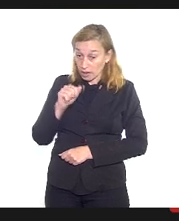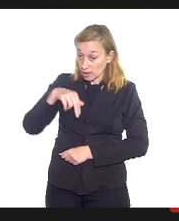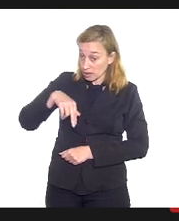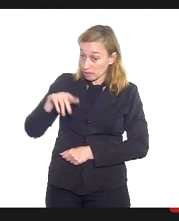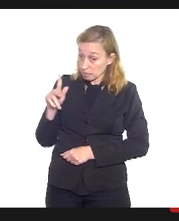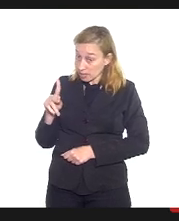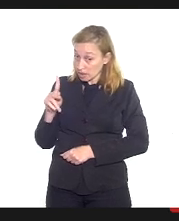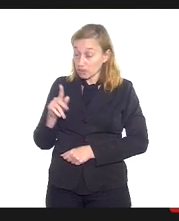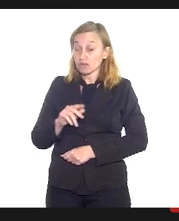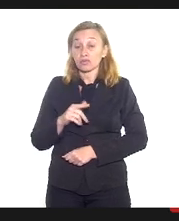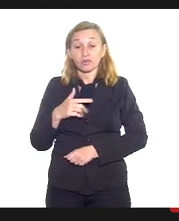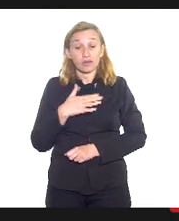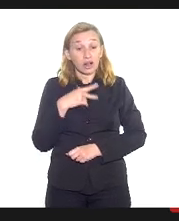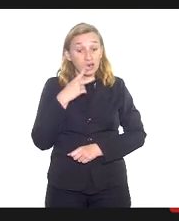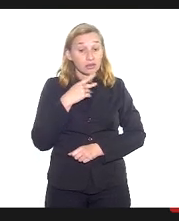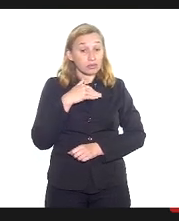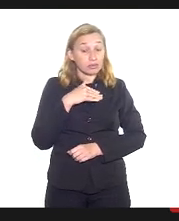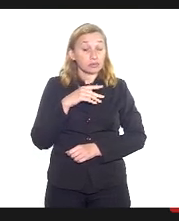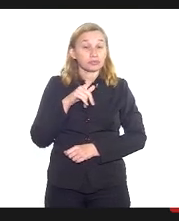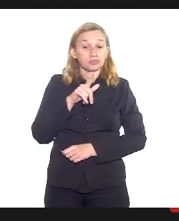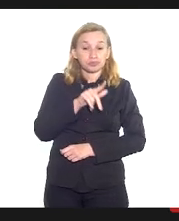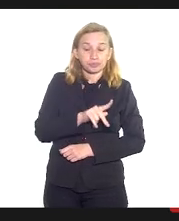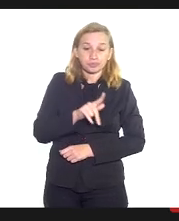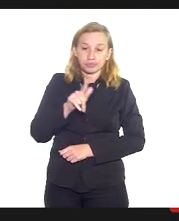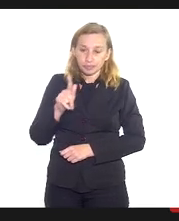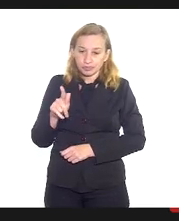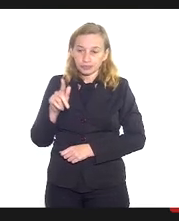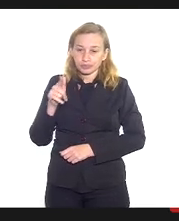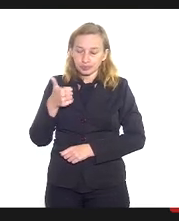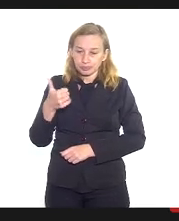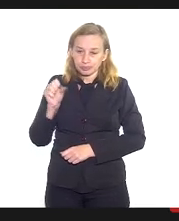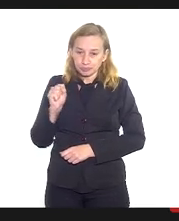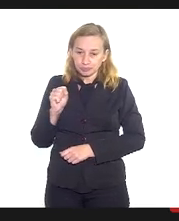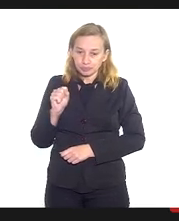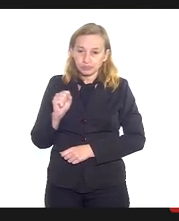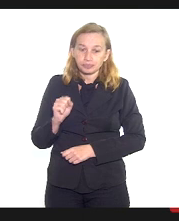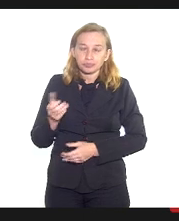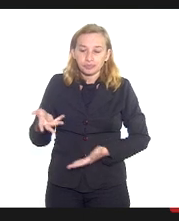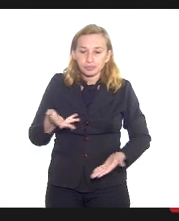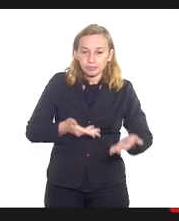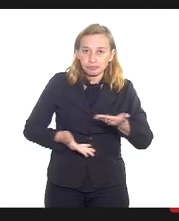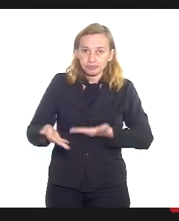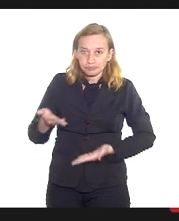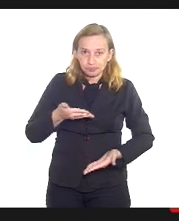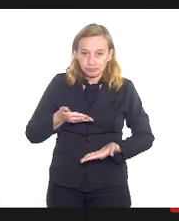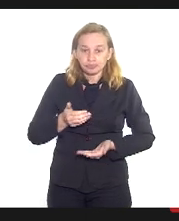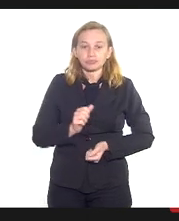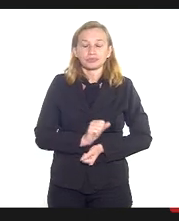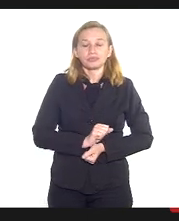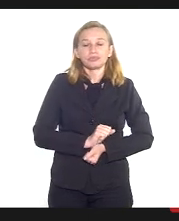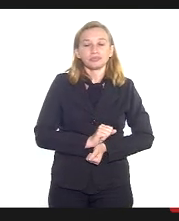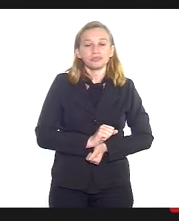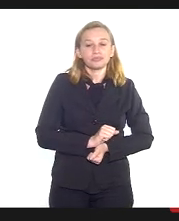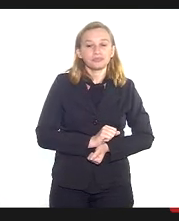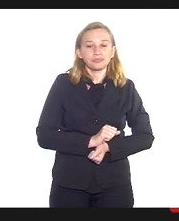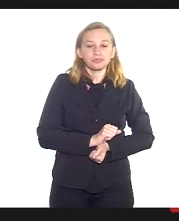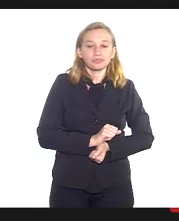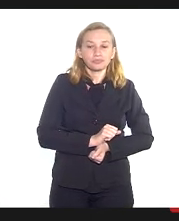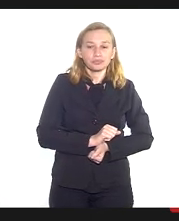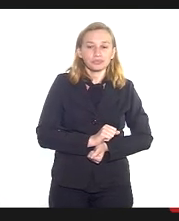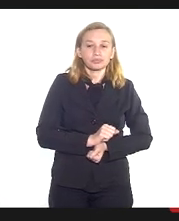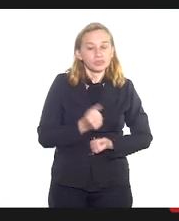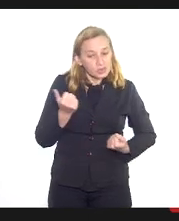você, estou falando para a PG18, a ANP como parceira. A ANP tem que